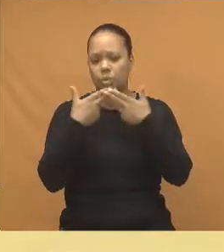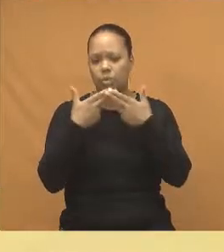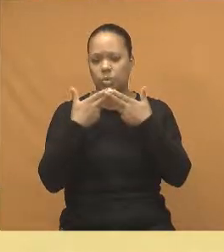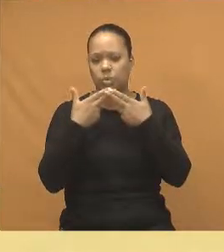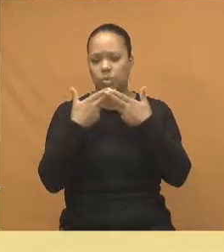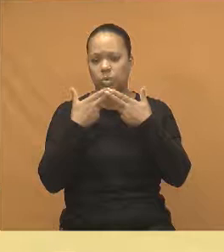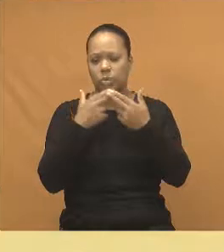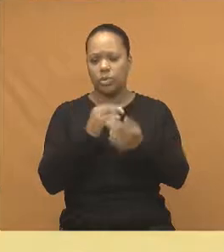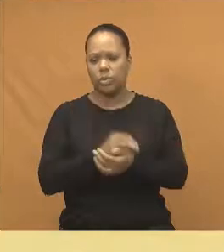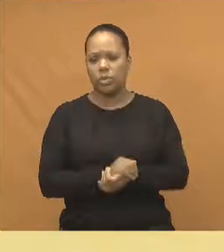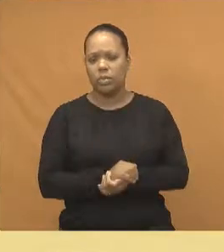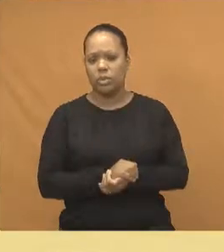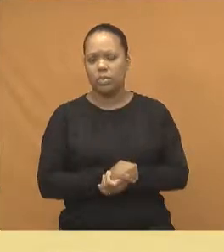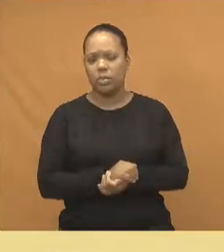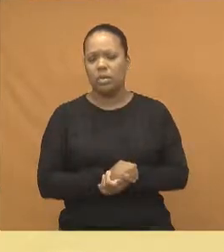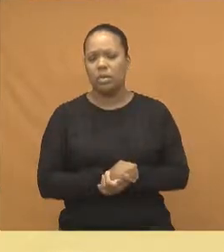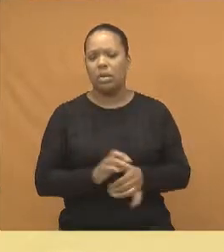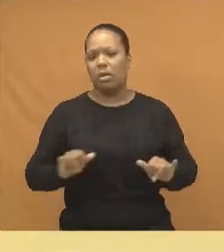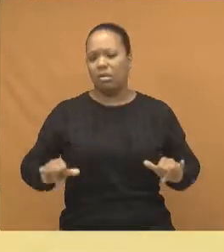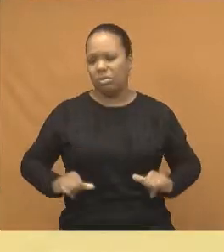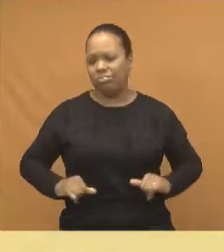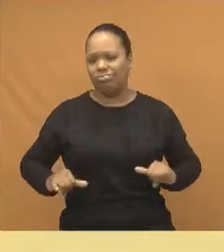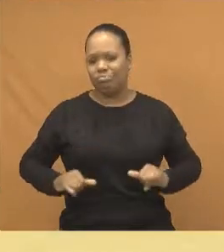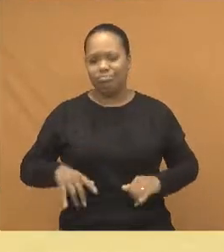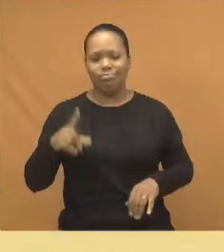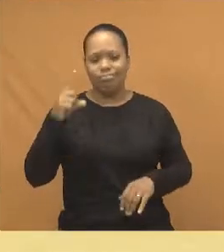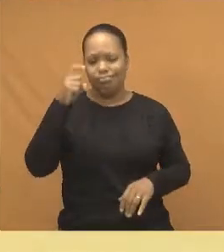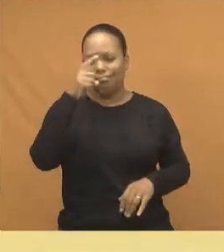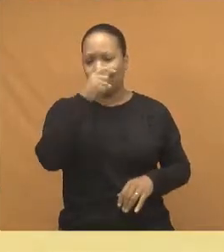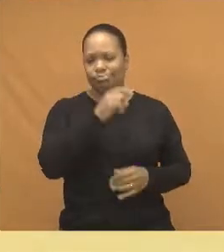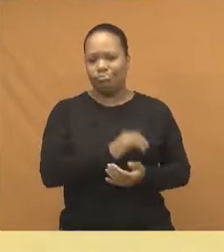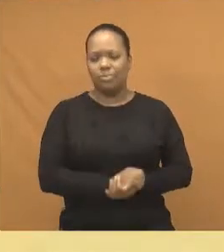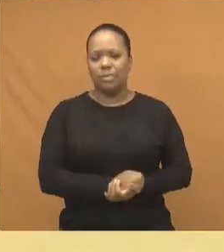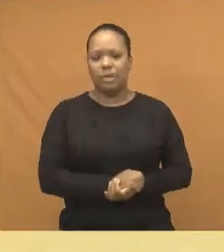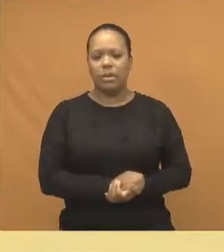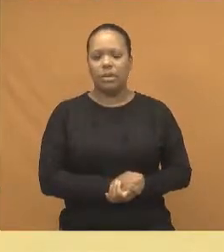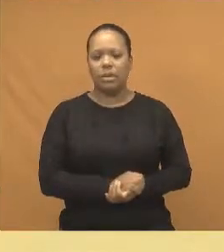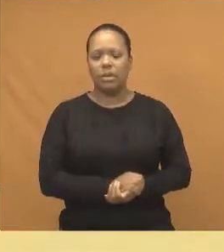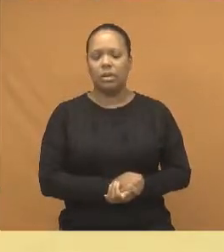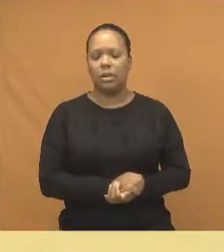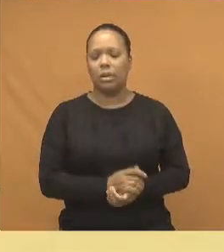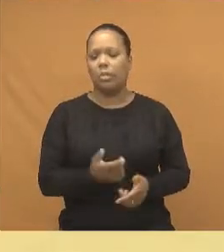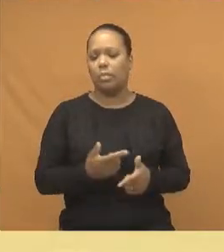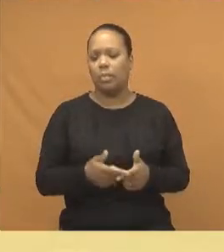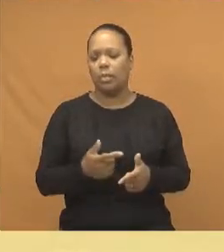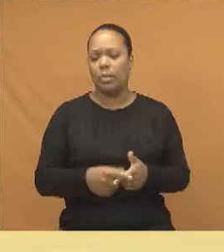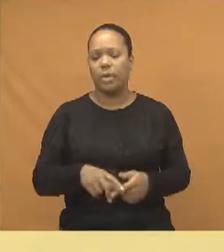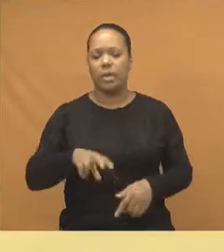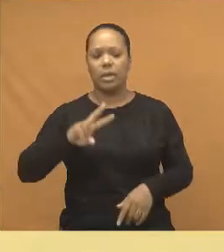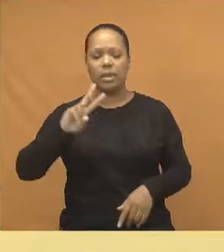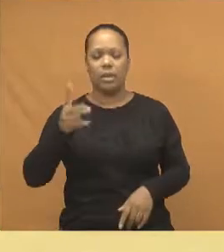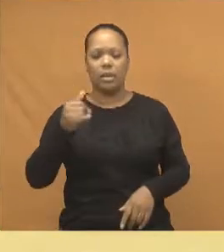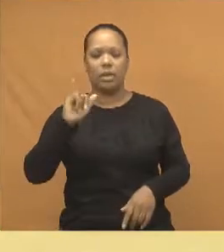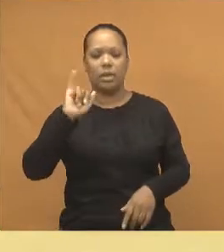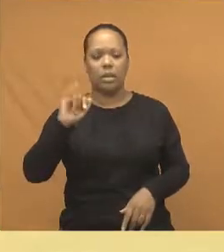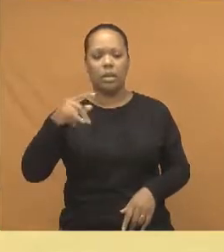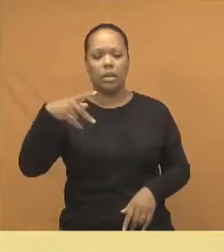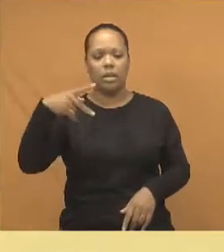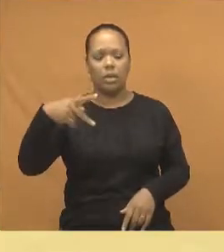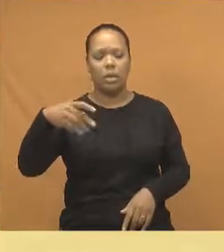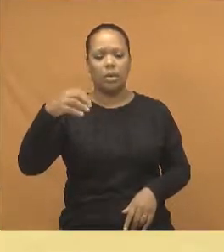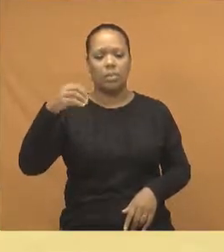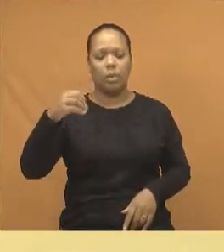ser muito danoso em razão da hipoglicemia, sobretudo com a